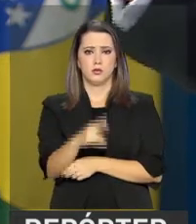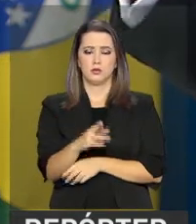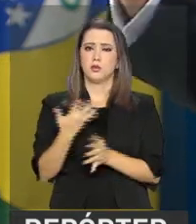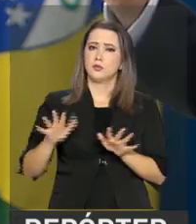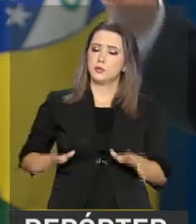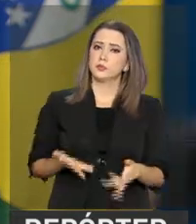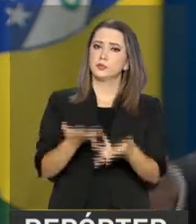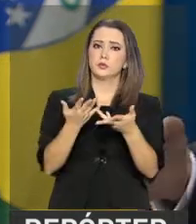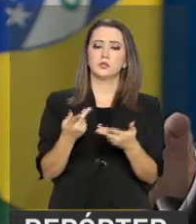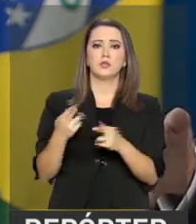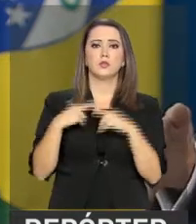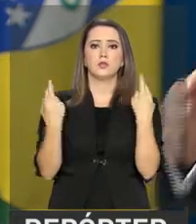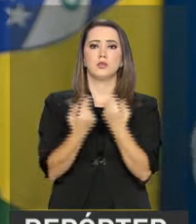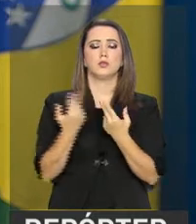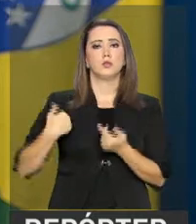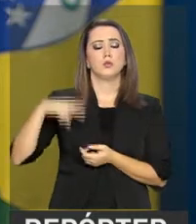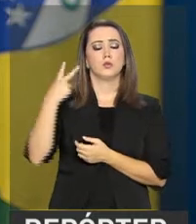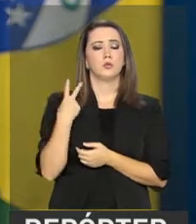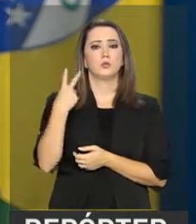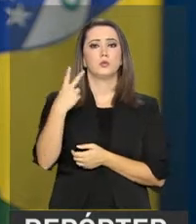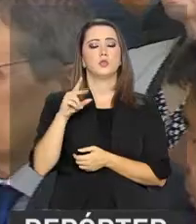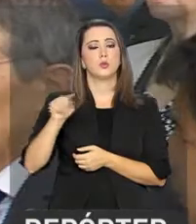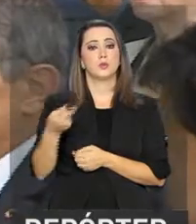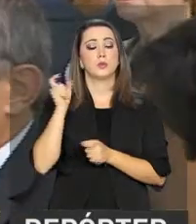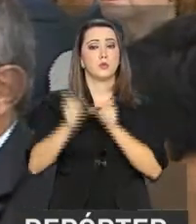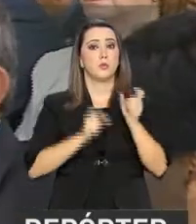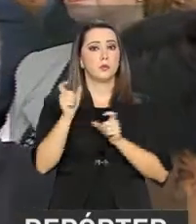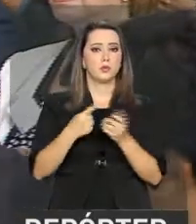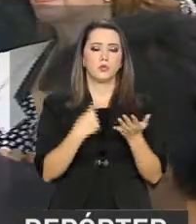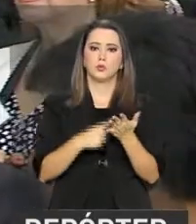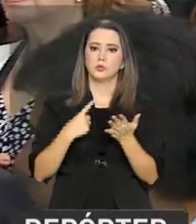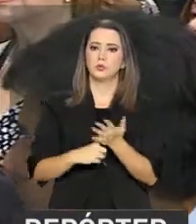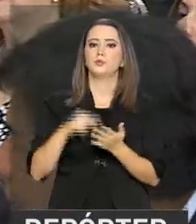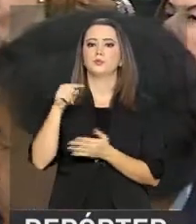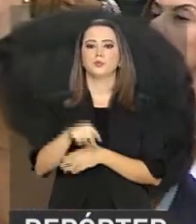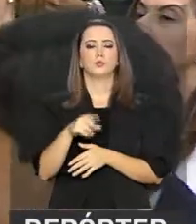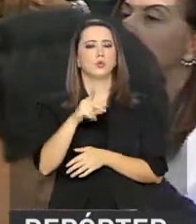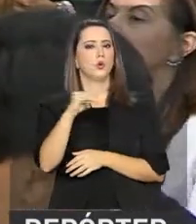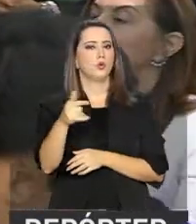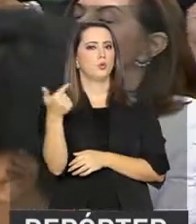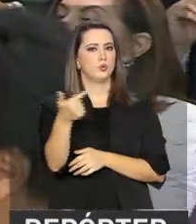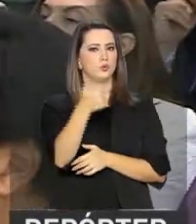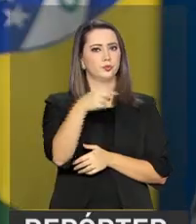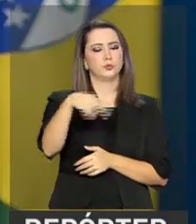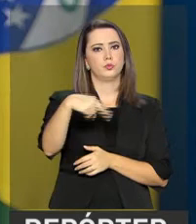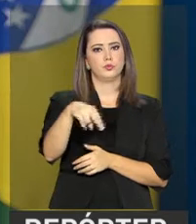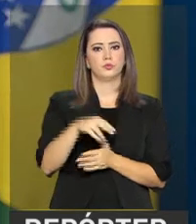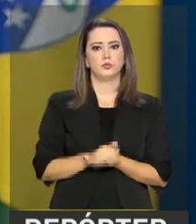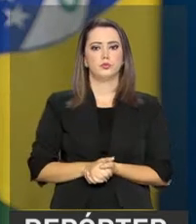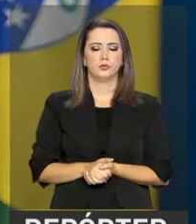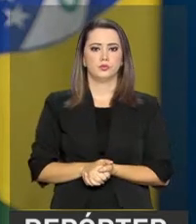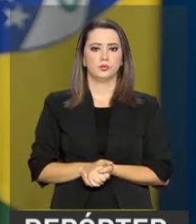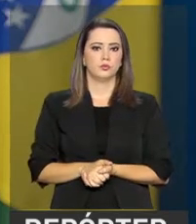à mobilização que reuniu mais de 2 mil gestores locais na capital federal no dia 22 de novembro como